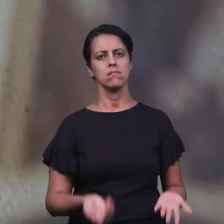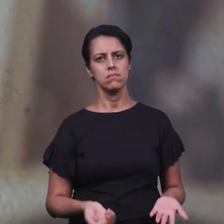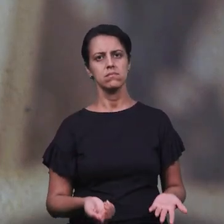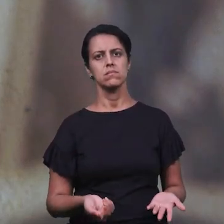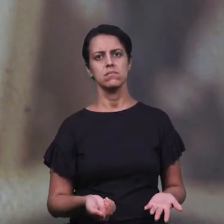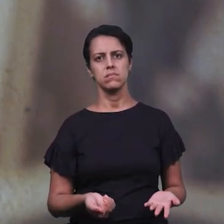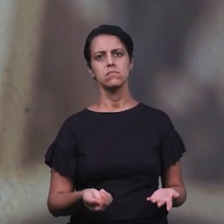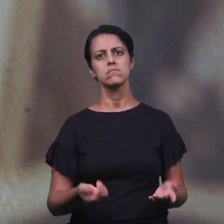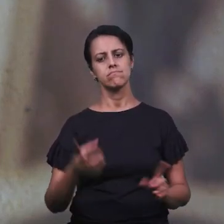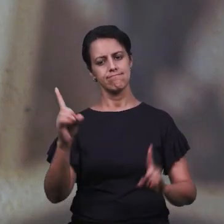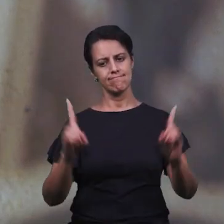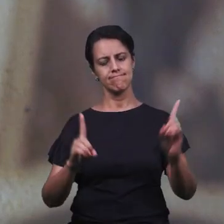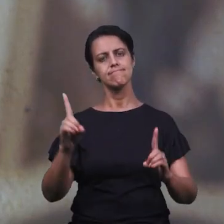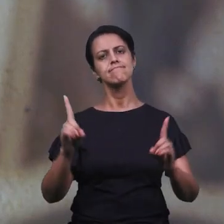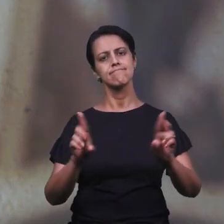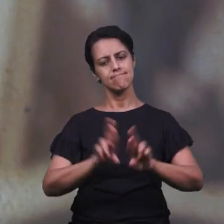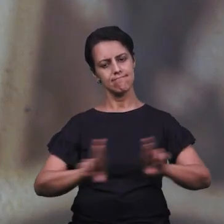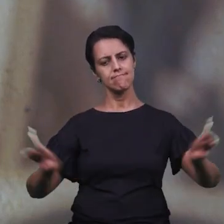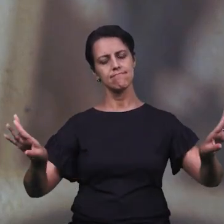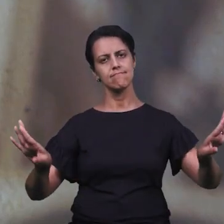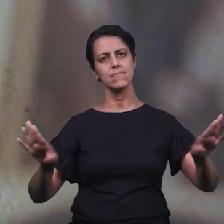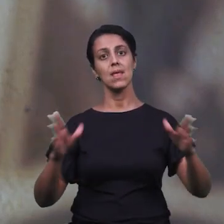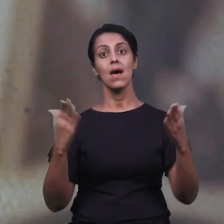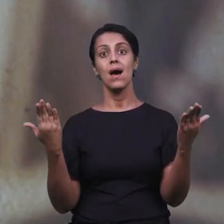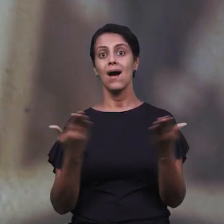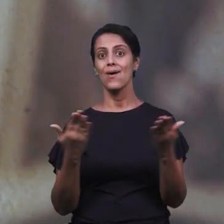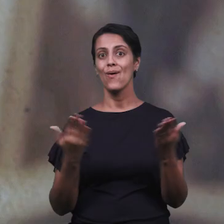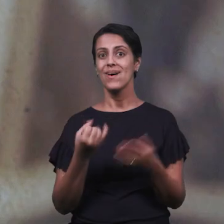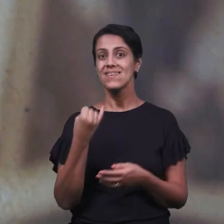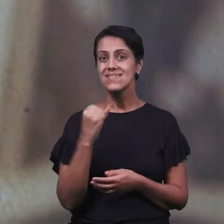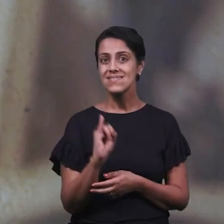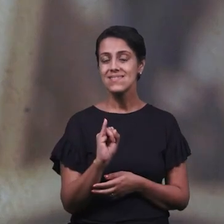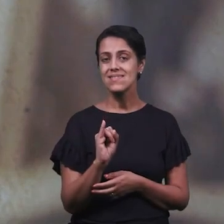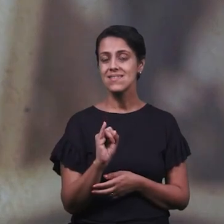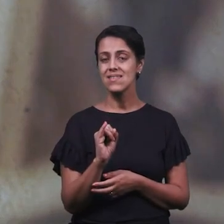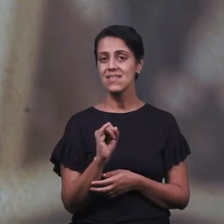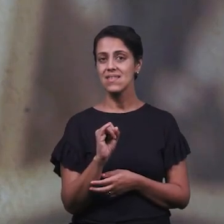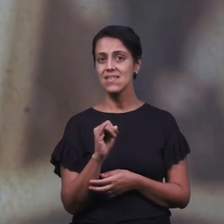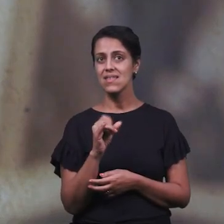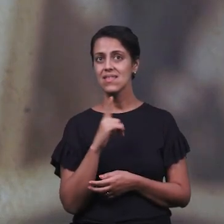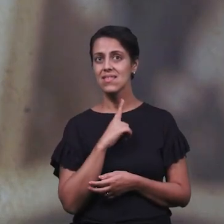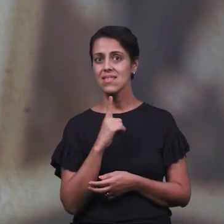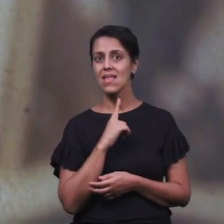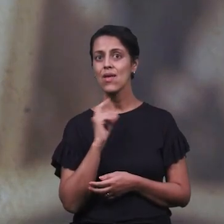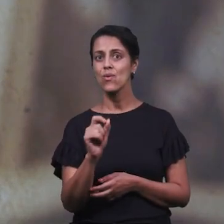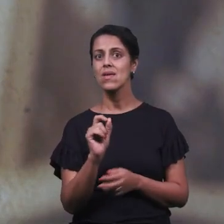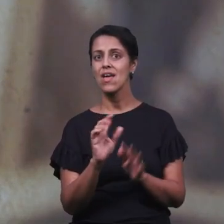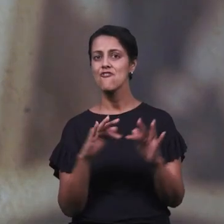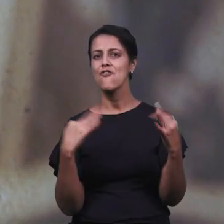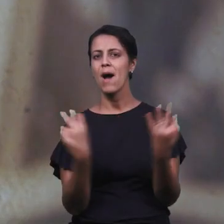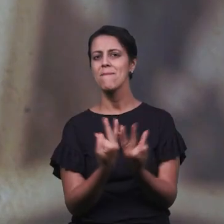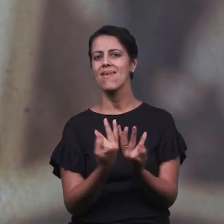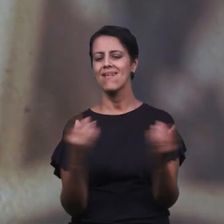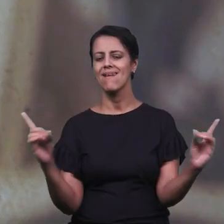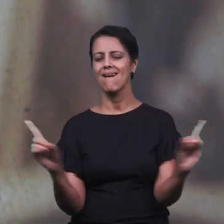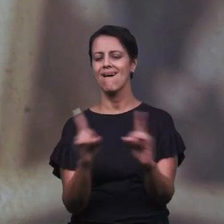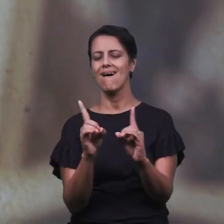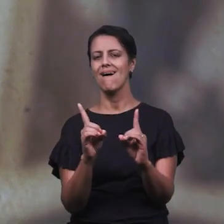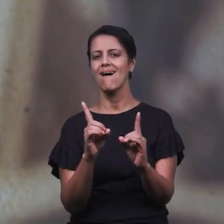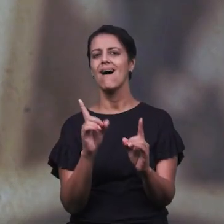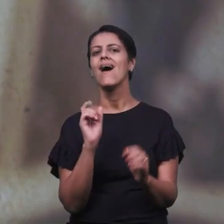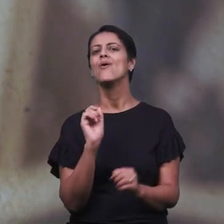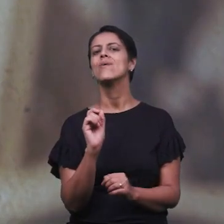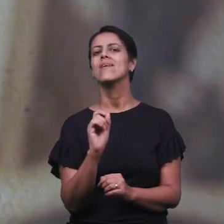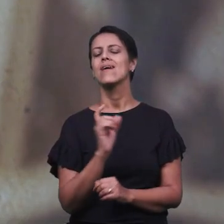consumidor e fornecedor e tal. Agora, a mediação, ela já é muito usada nas questões de família, porque